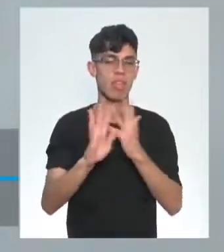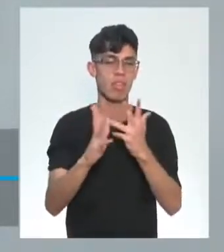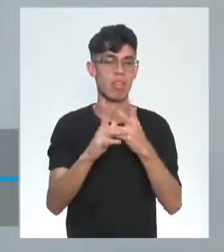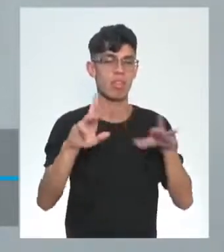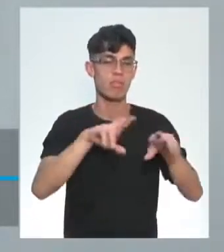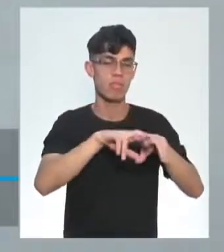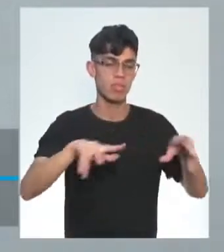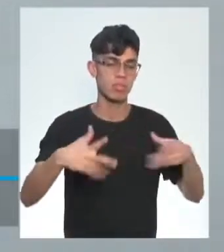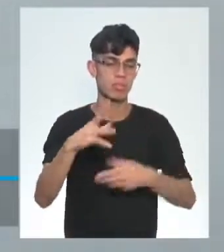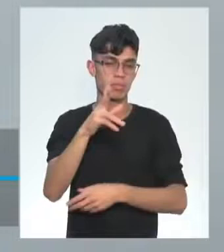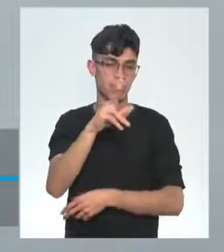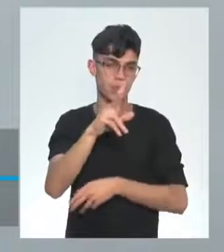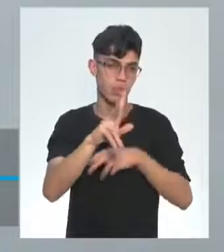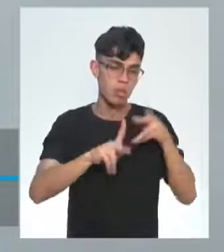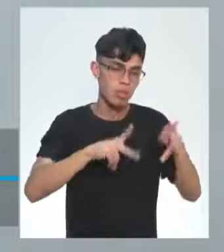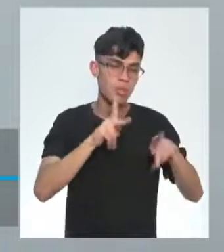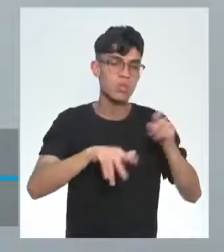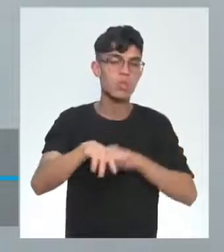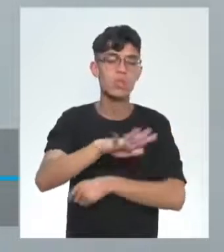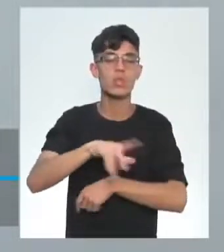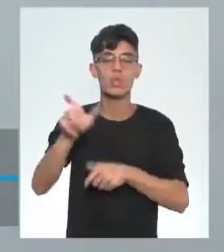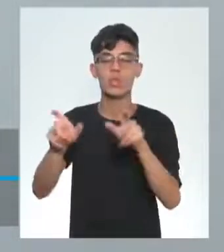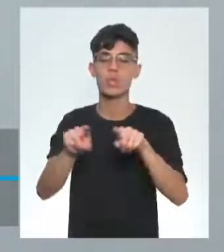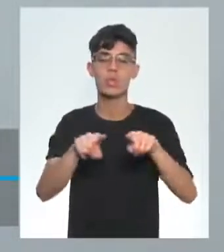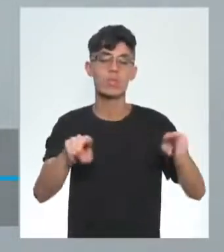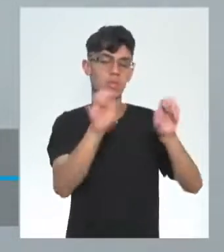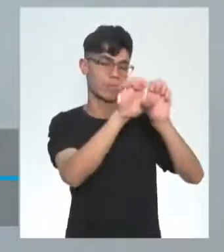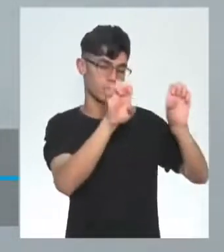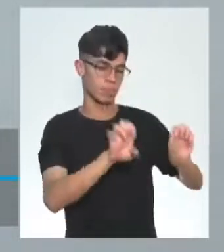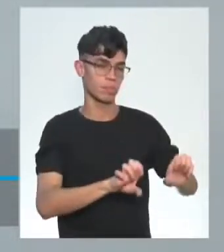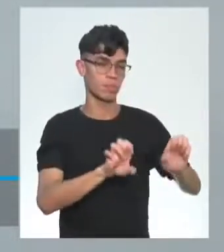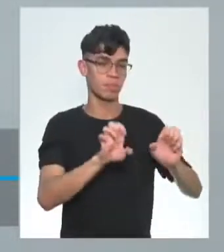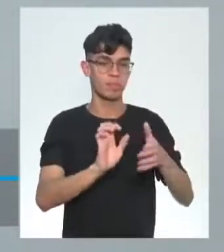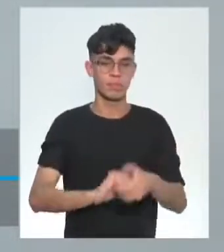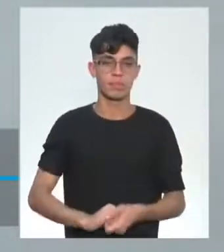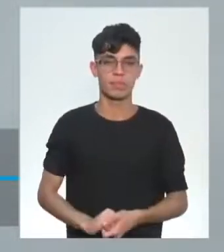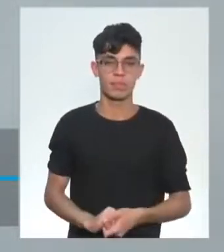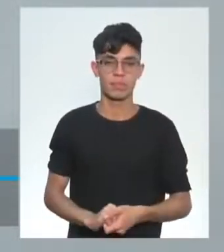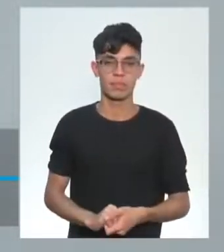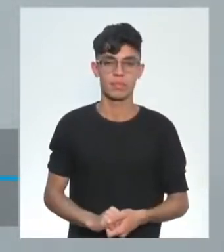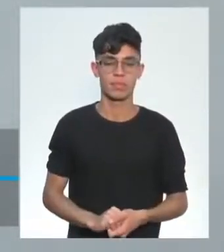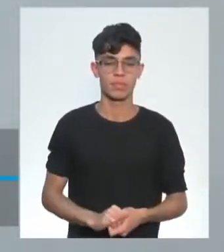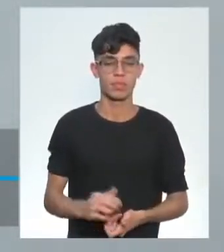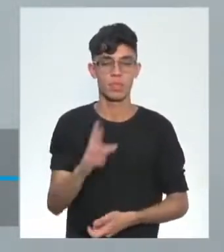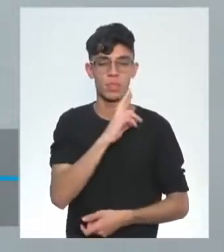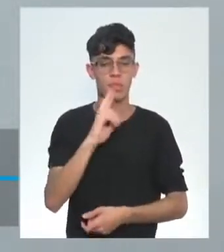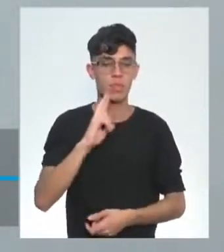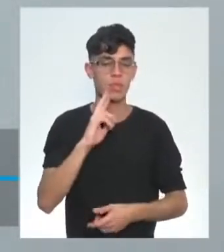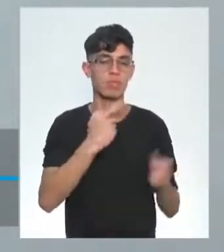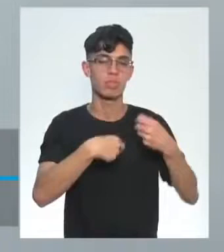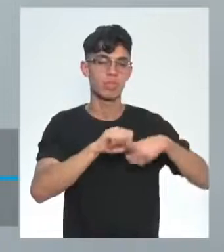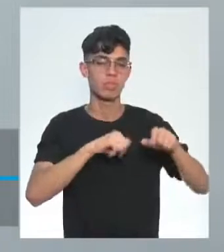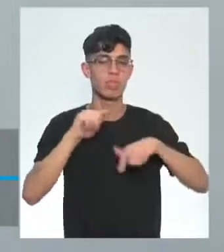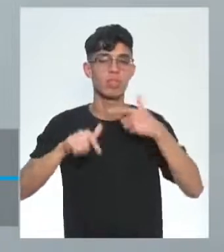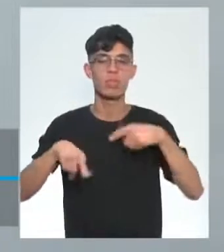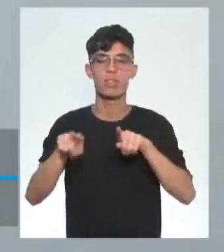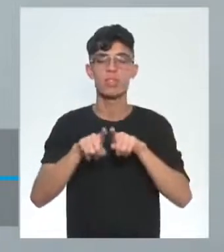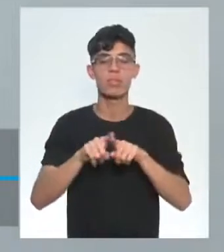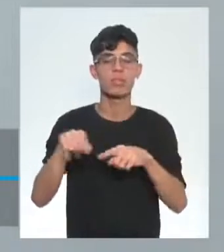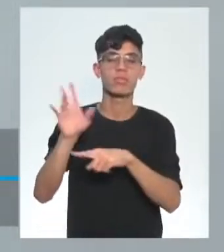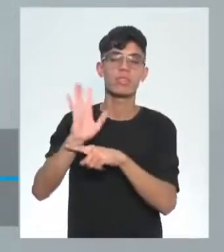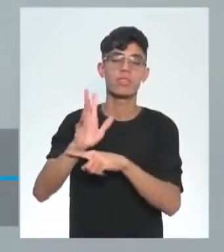de pessoas, a estrutura, variedade de opções, restaurantes, comércio, cinema